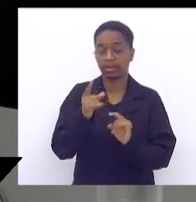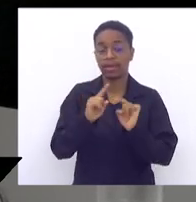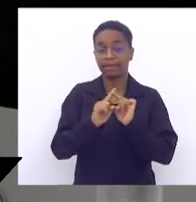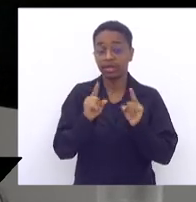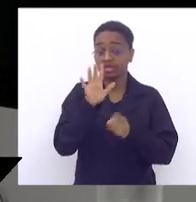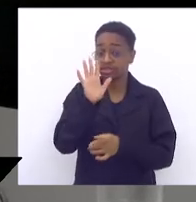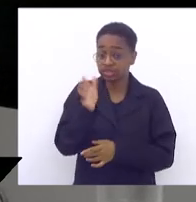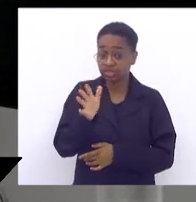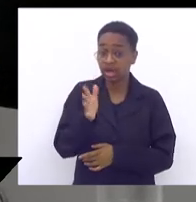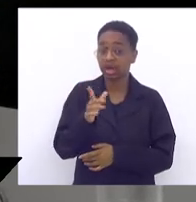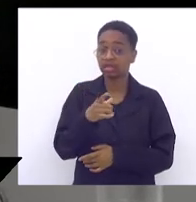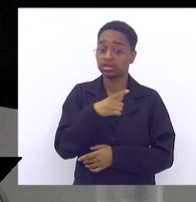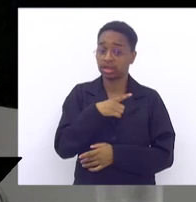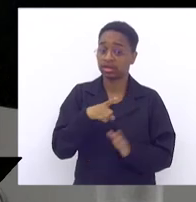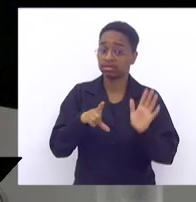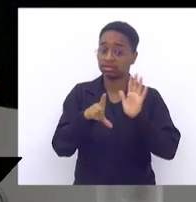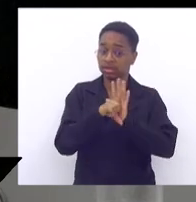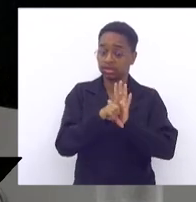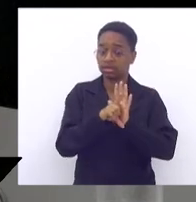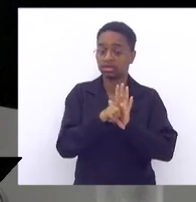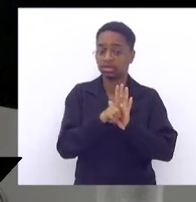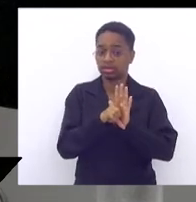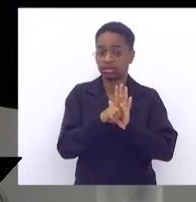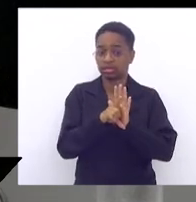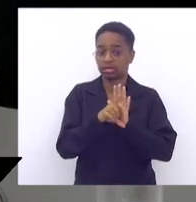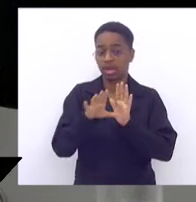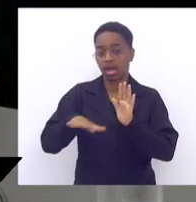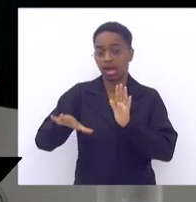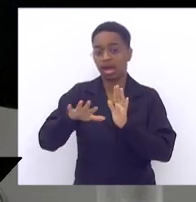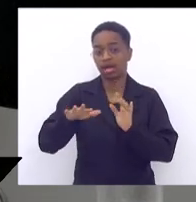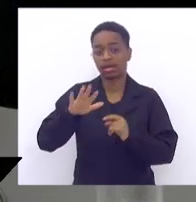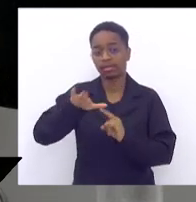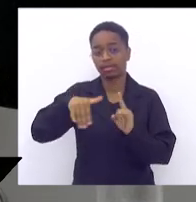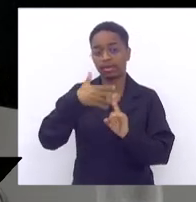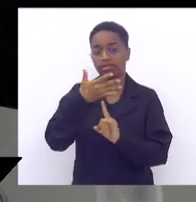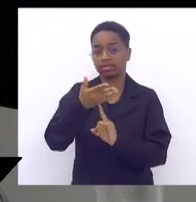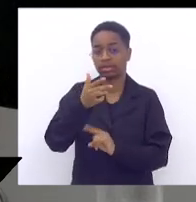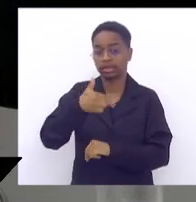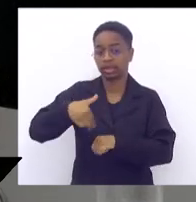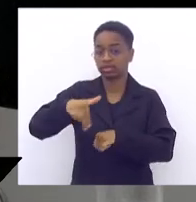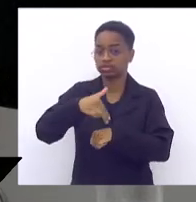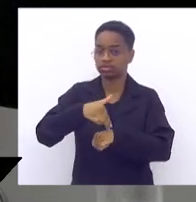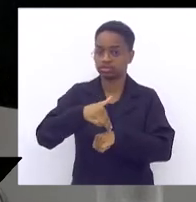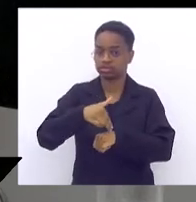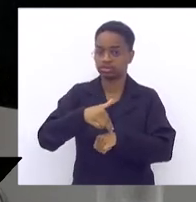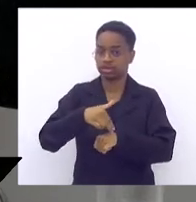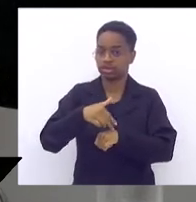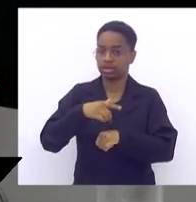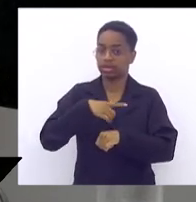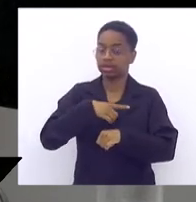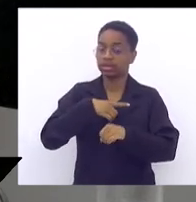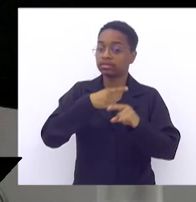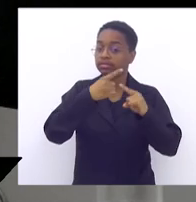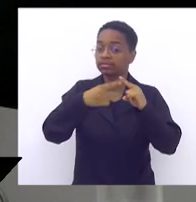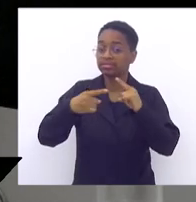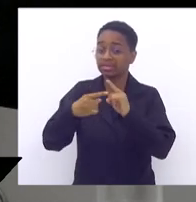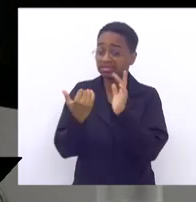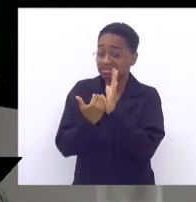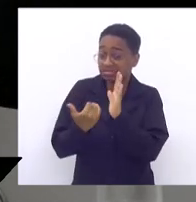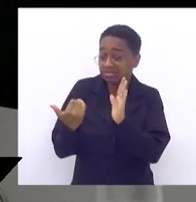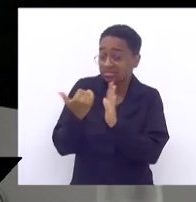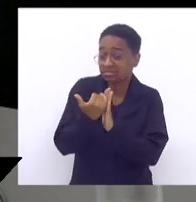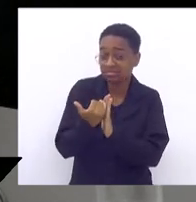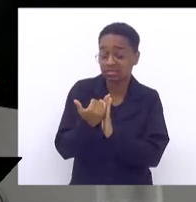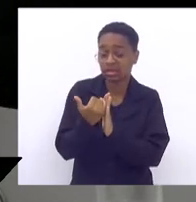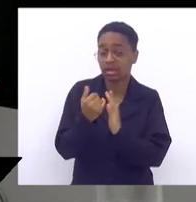é resguardada por uma legislação ambiental de cunho nacional restritiva ao extremo,